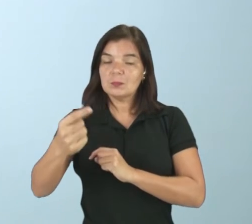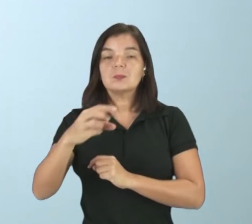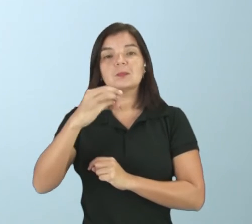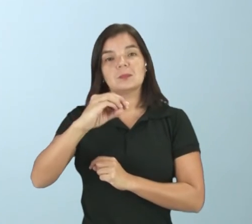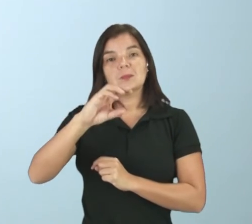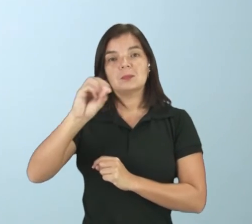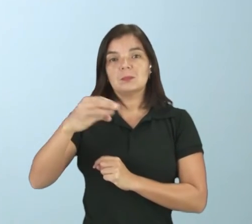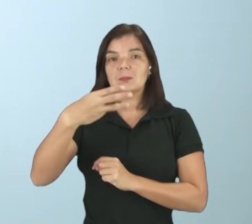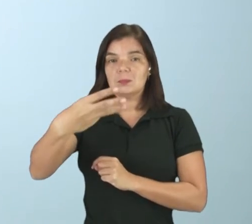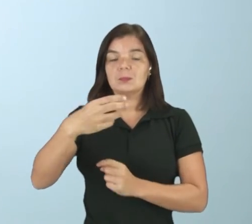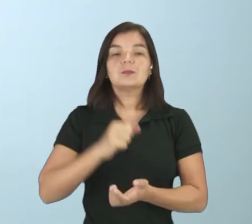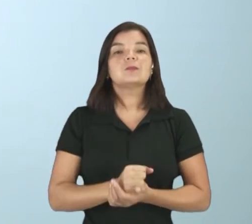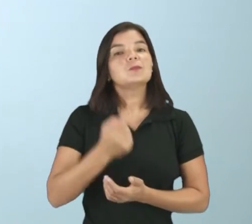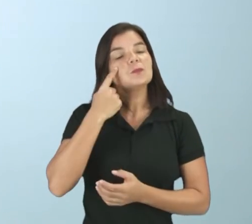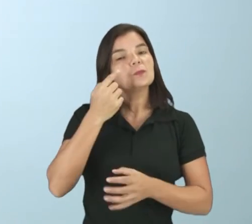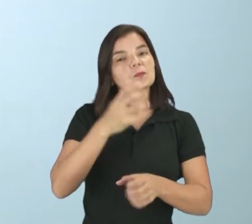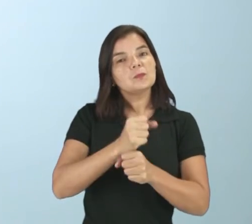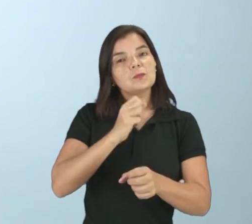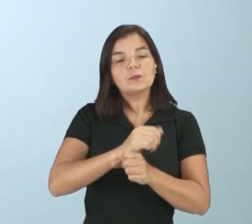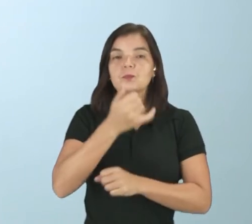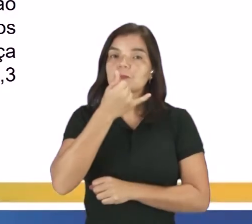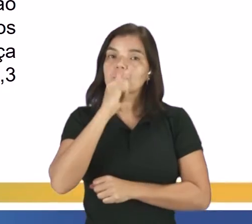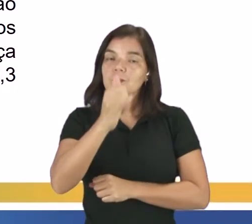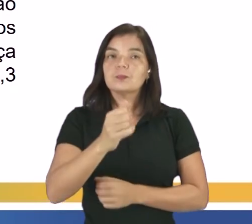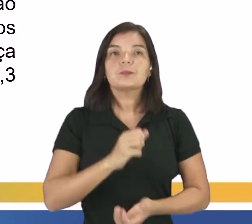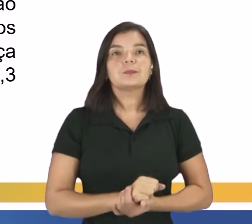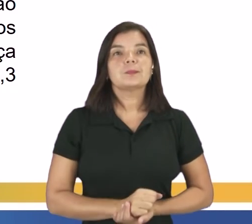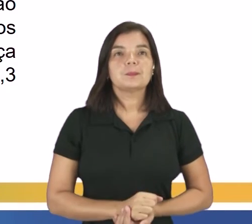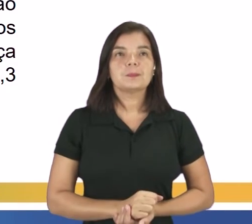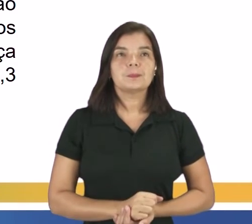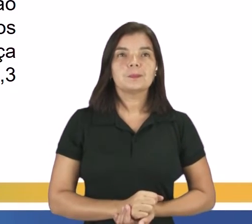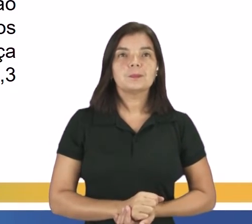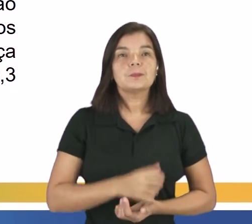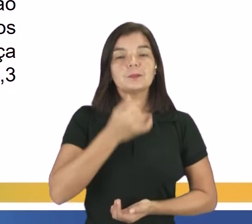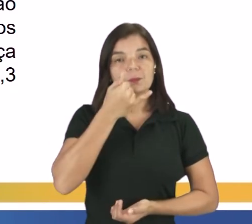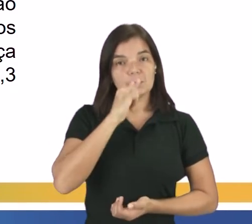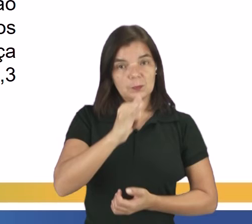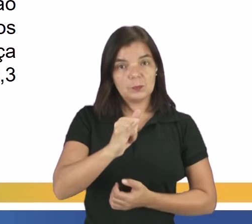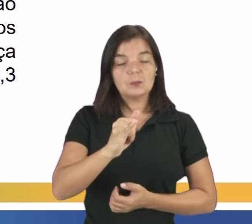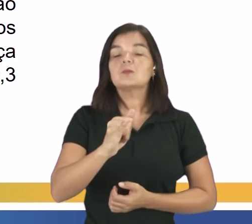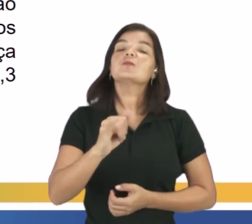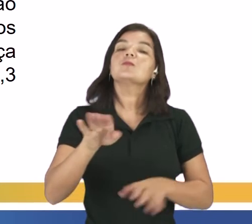0,3. Então, vamos calcular o módulo da energia? Vamos lá. A energia